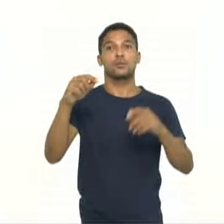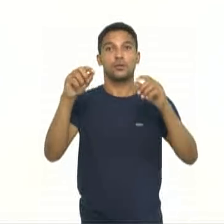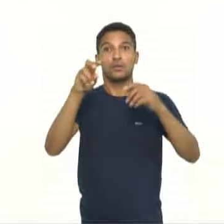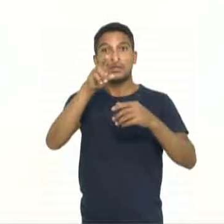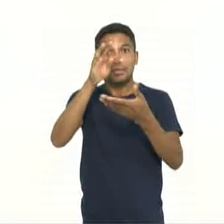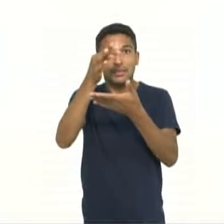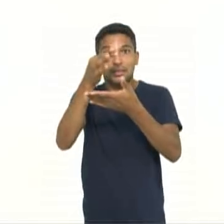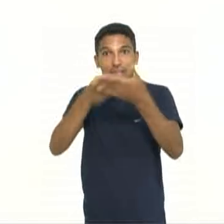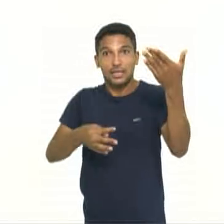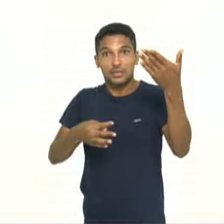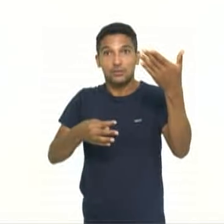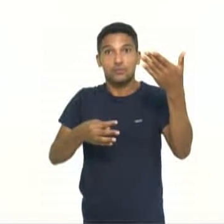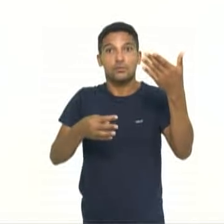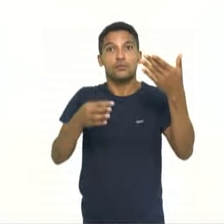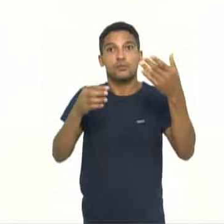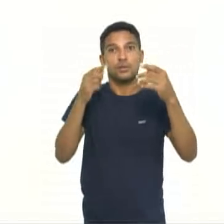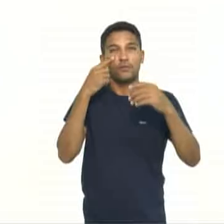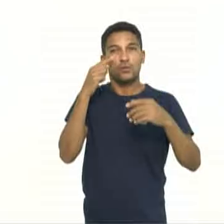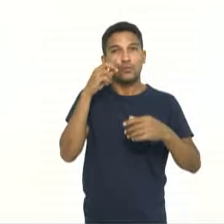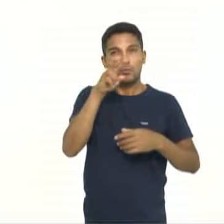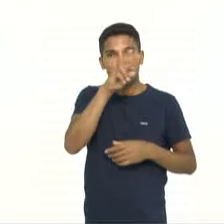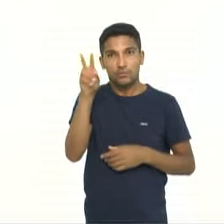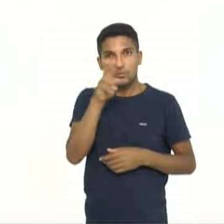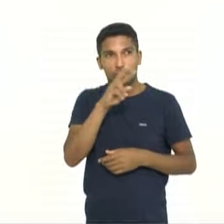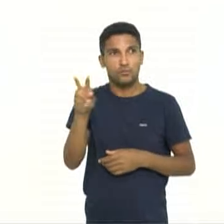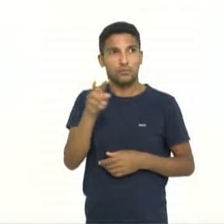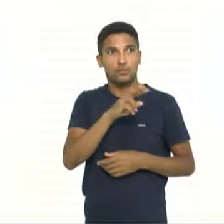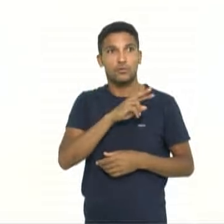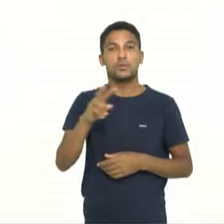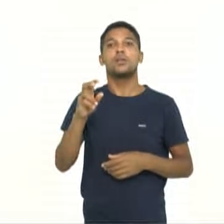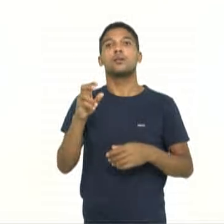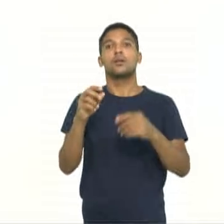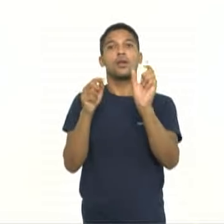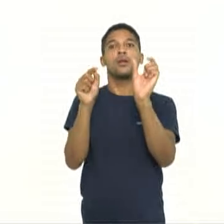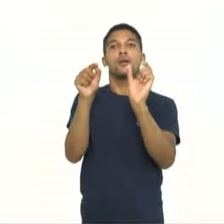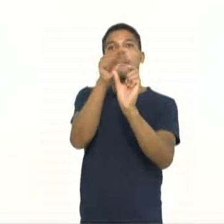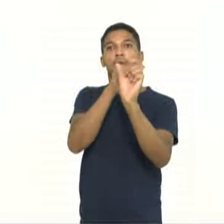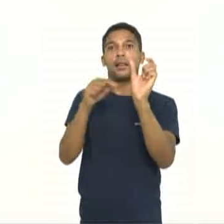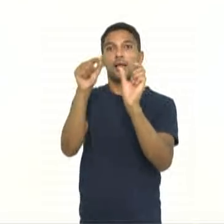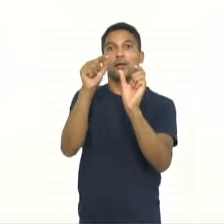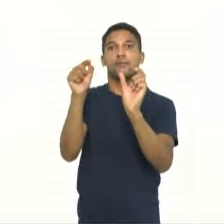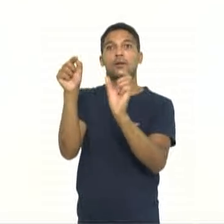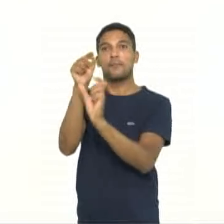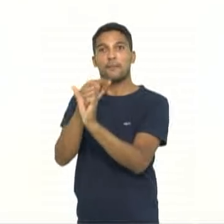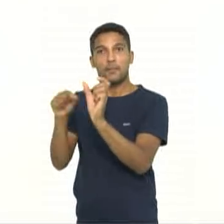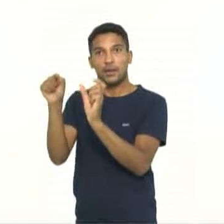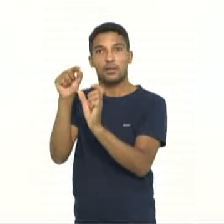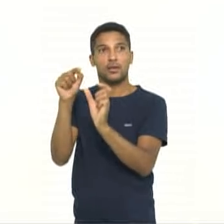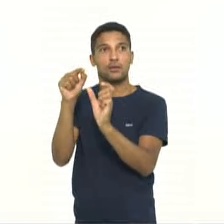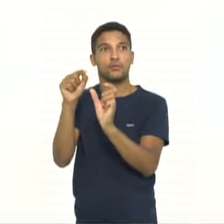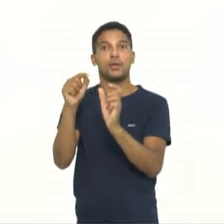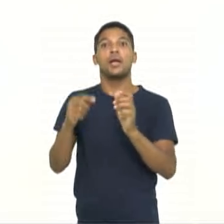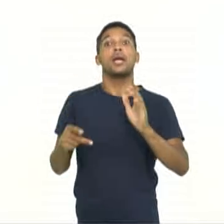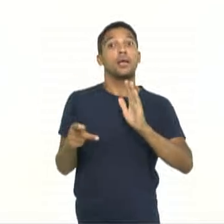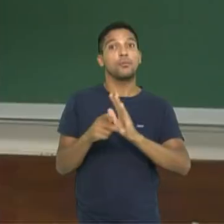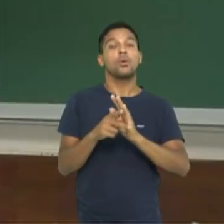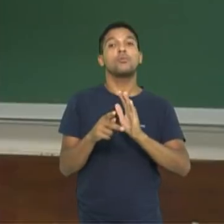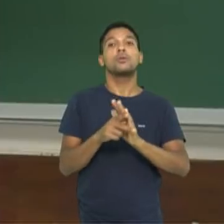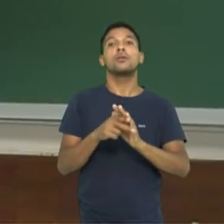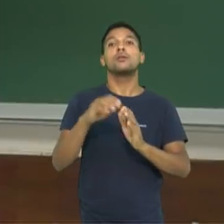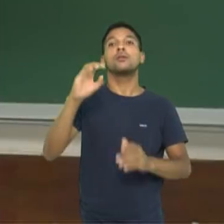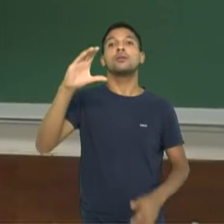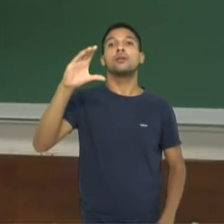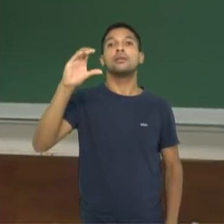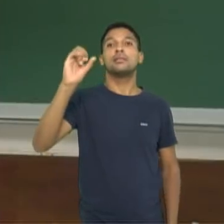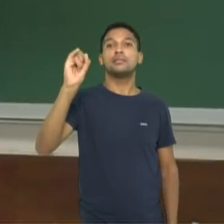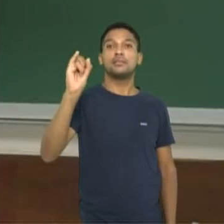ilustra uma citação. Olha lá. Pode sublinhar a primeira e a última palavra que encerra a citação, né?